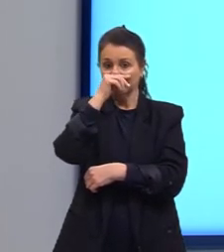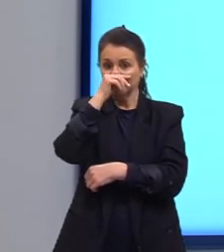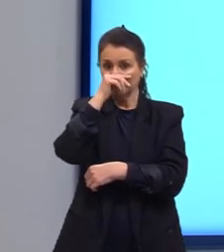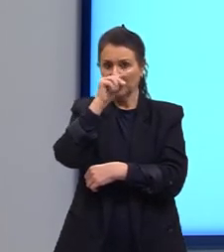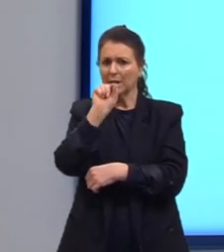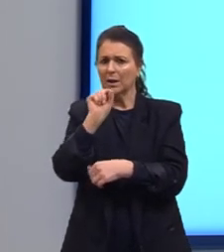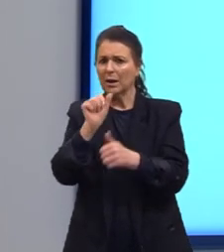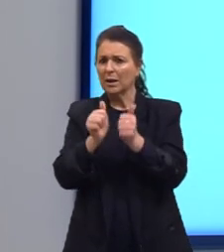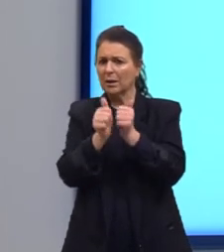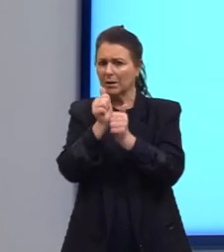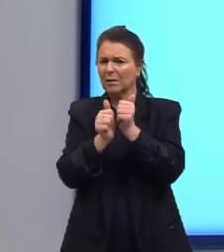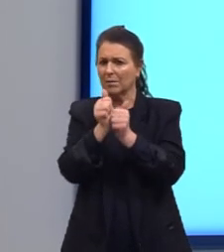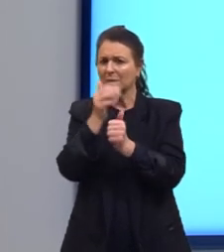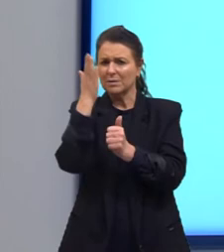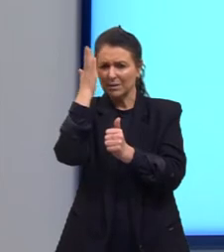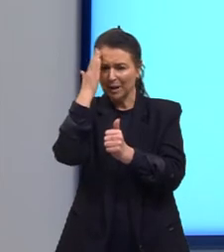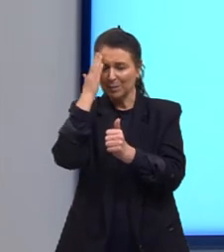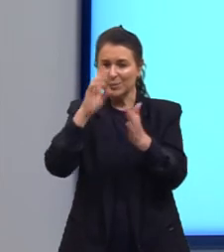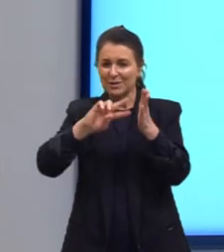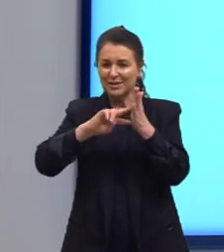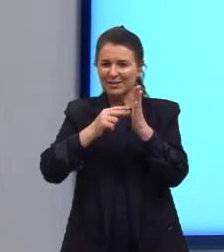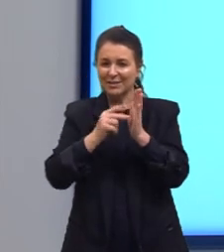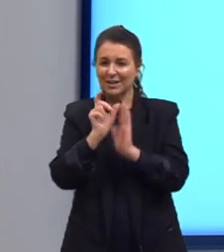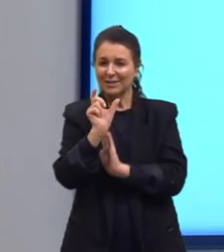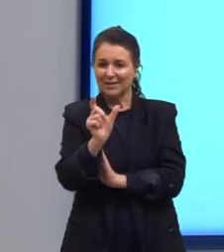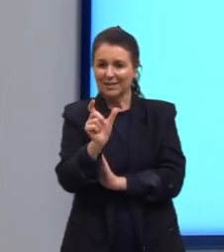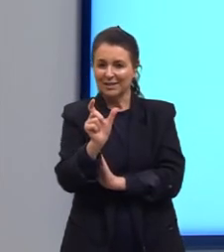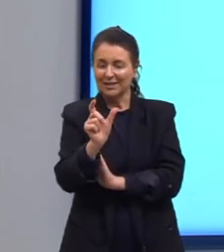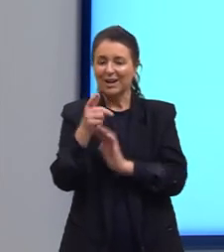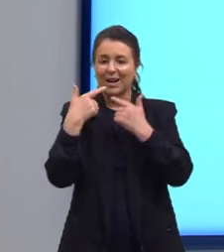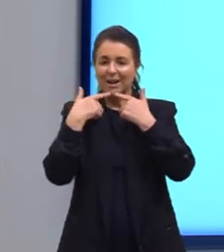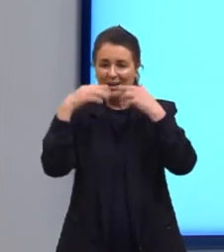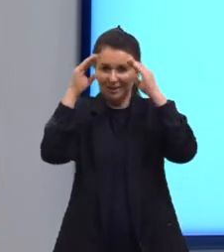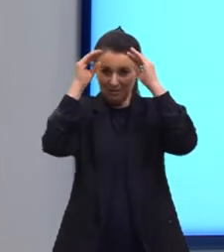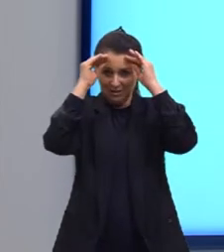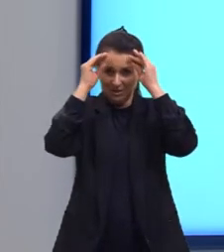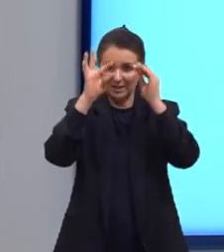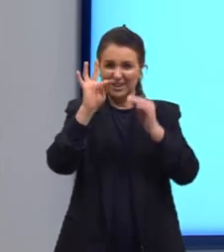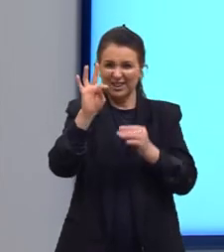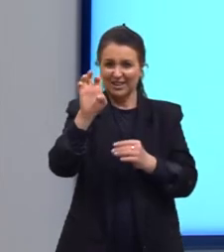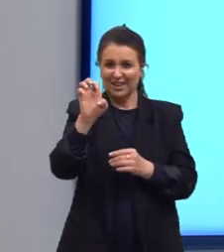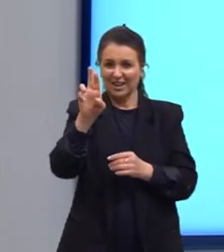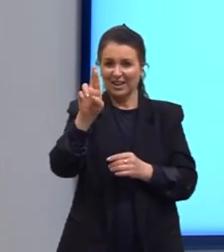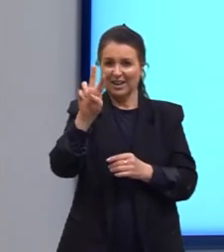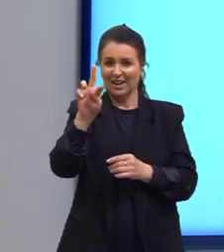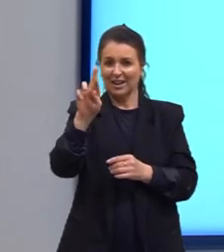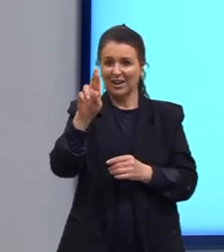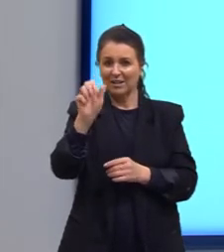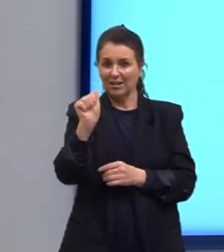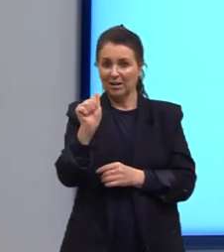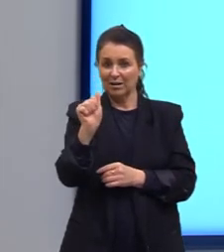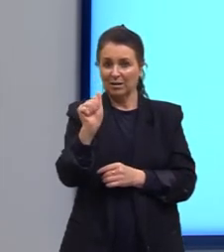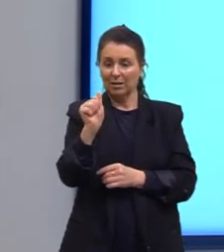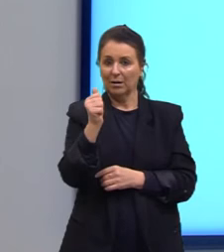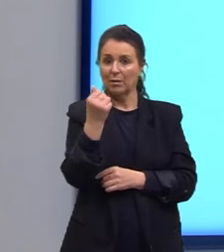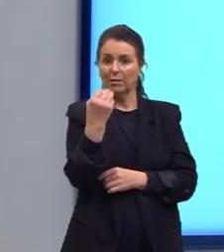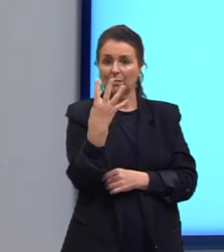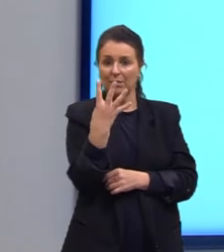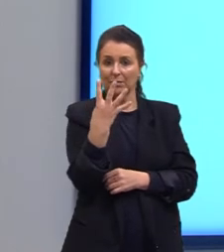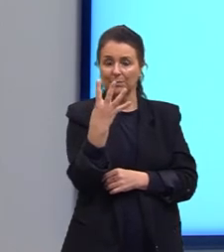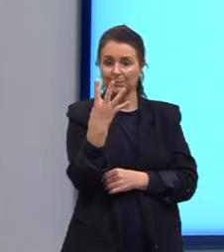não sabem exatamente a mesma coisa a gente usa aqui da linguagem né do português então tetra são quatro né